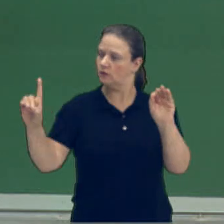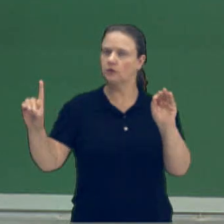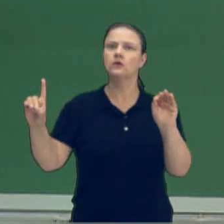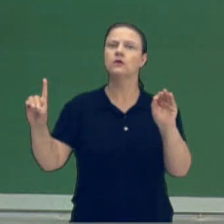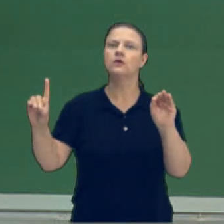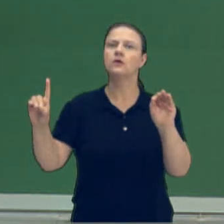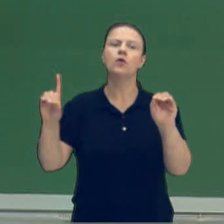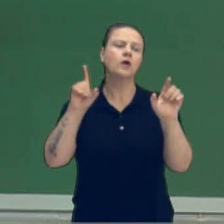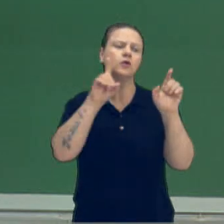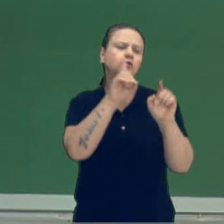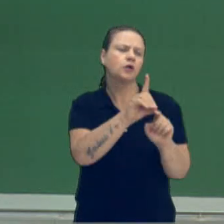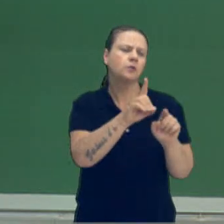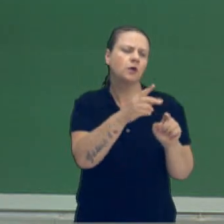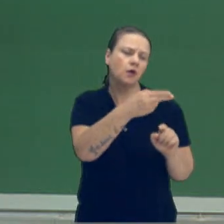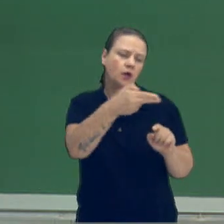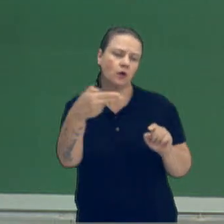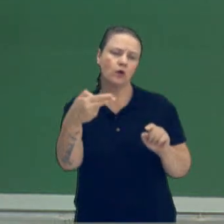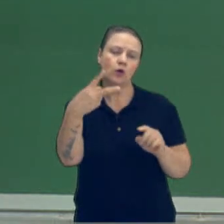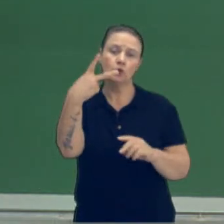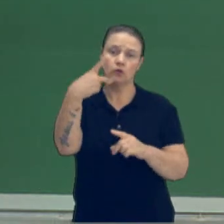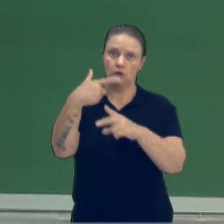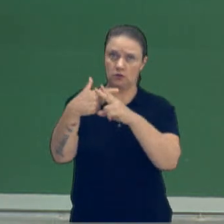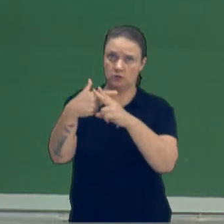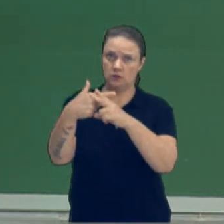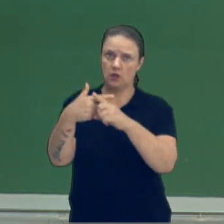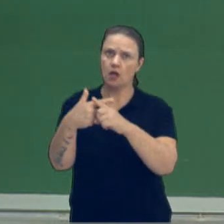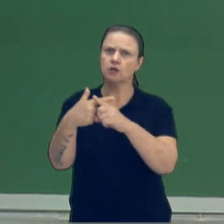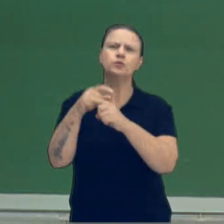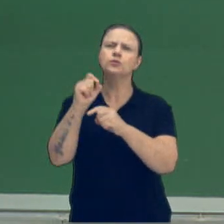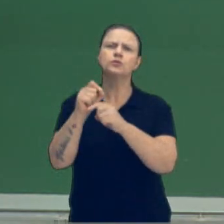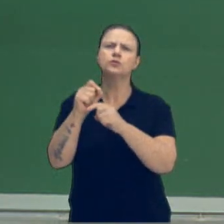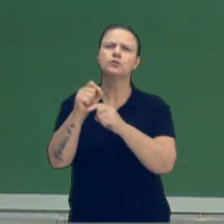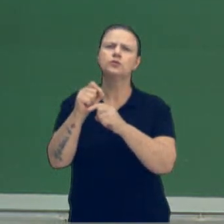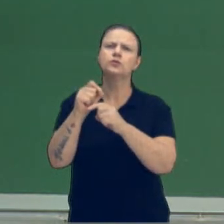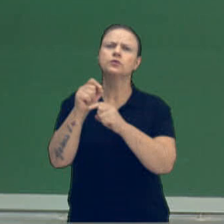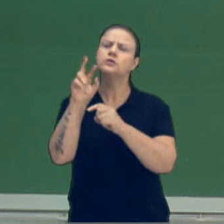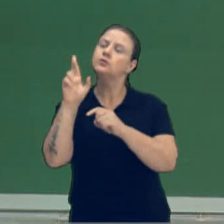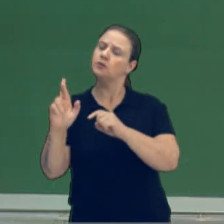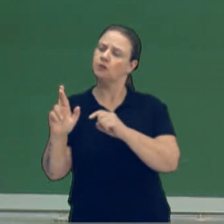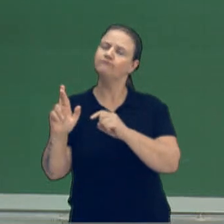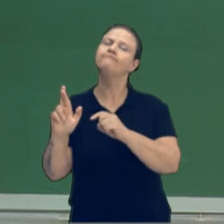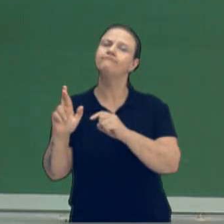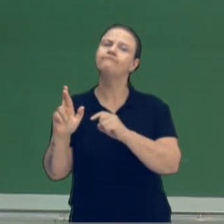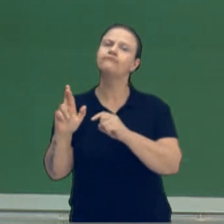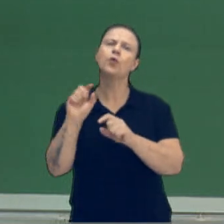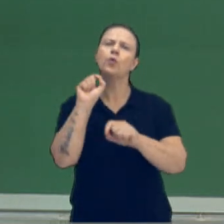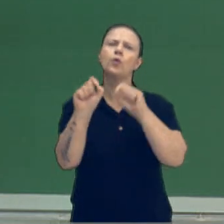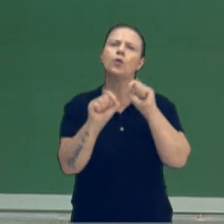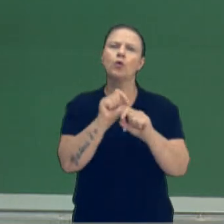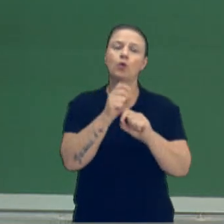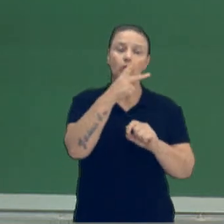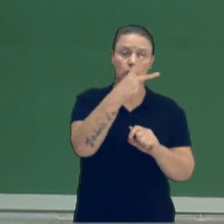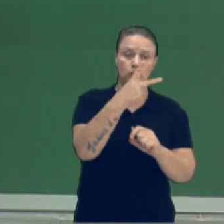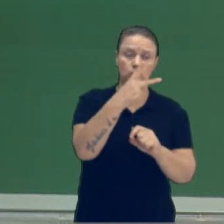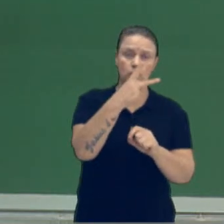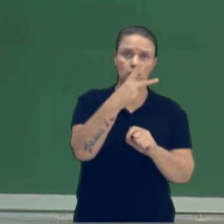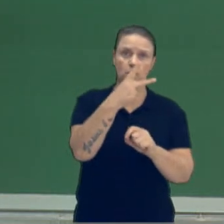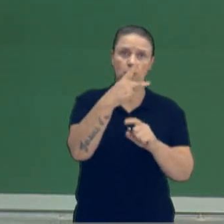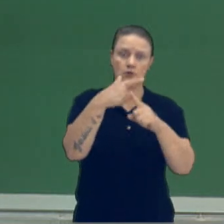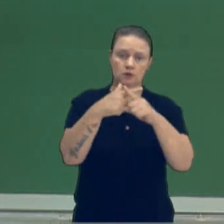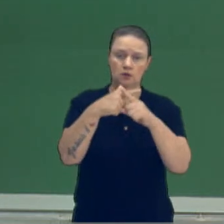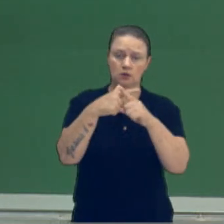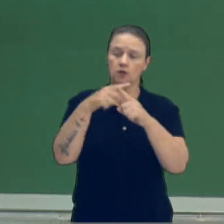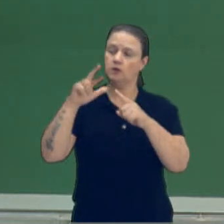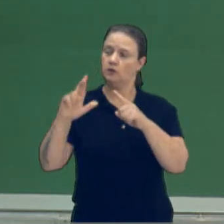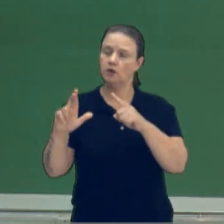é igual a 2 vezes o raio. Se eu sei que o raio aqui é OB, qual é o segmento que está representando 2 vezes o raio? Só pode